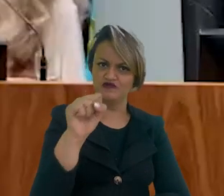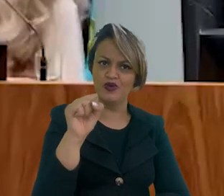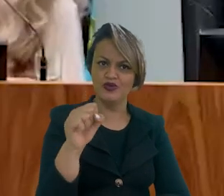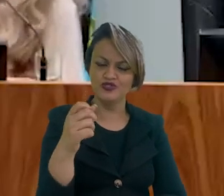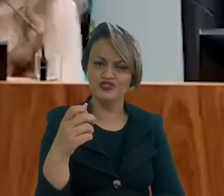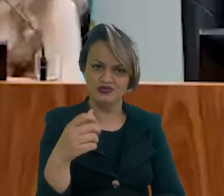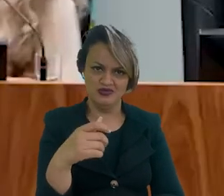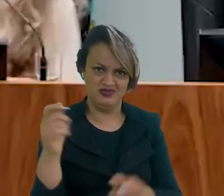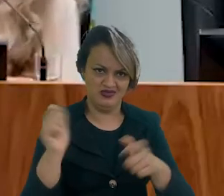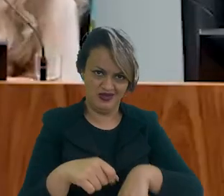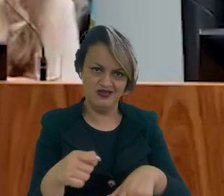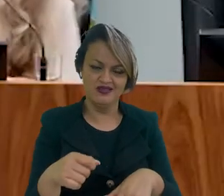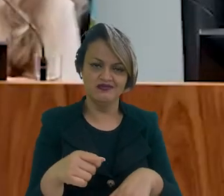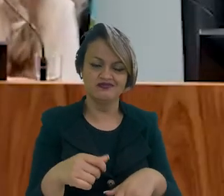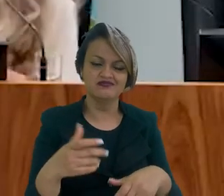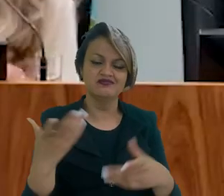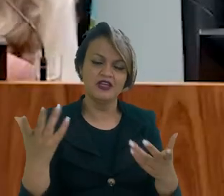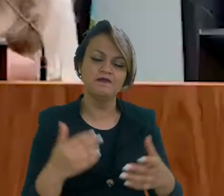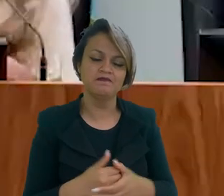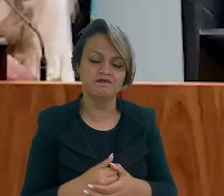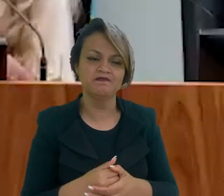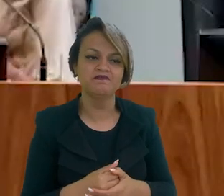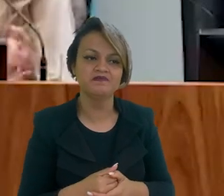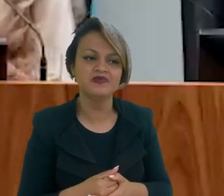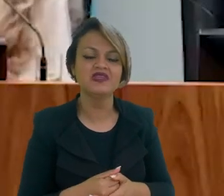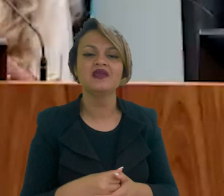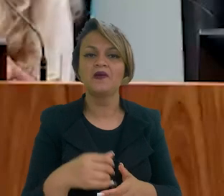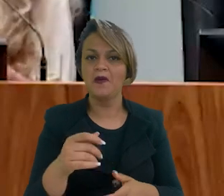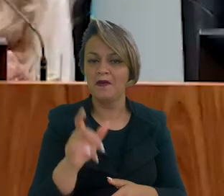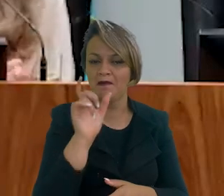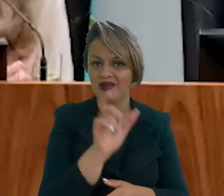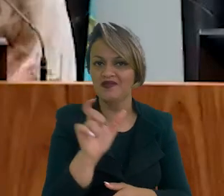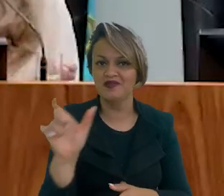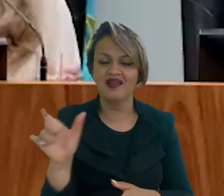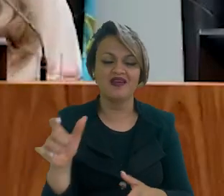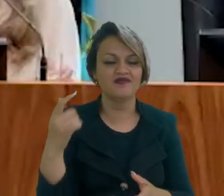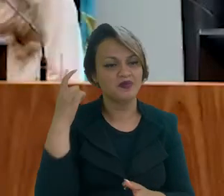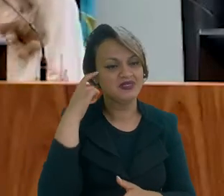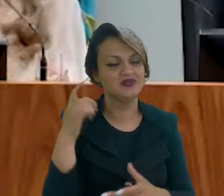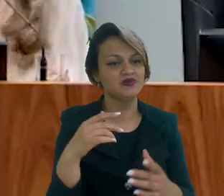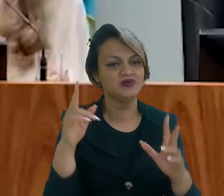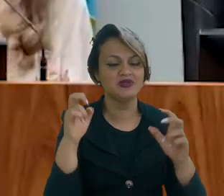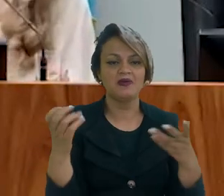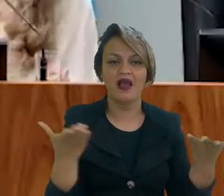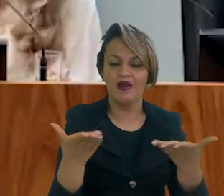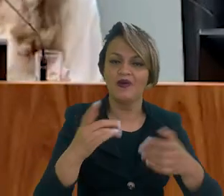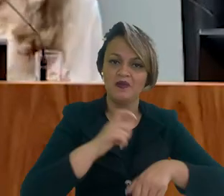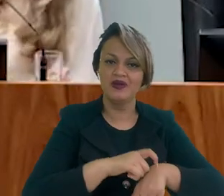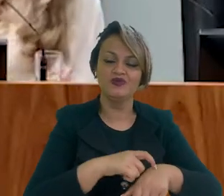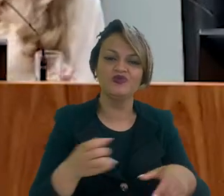um sistema de um sistema Mais Mais desenhar informática né